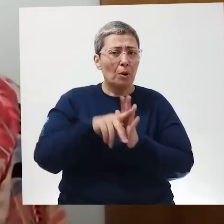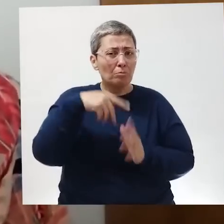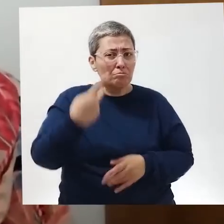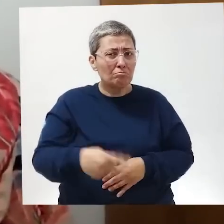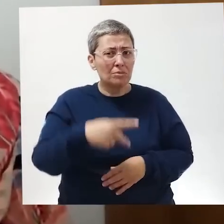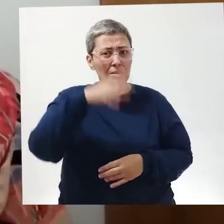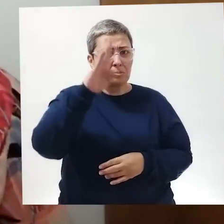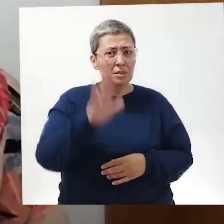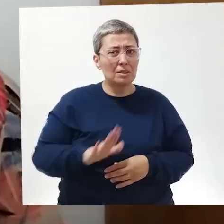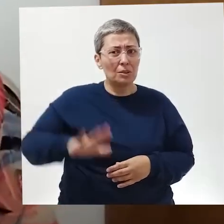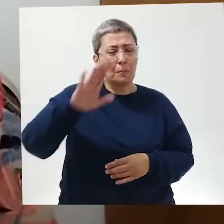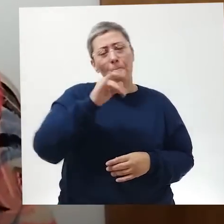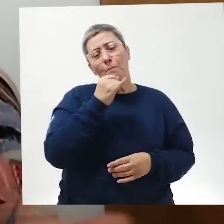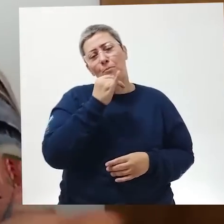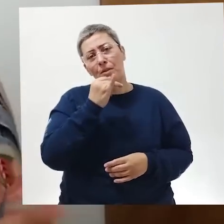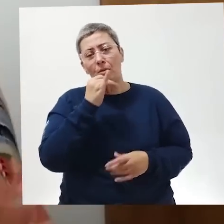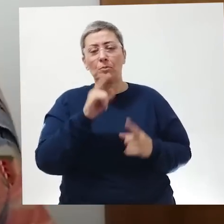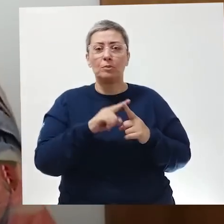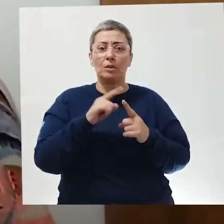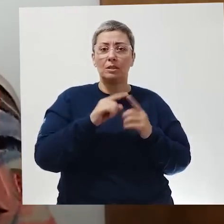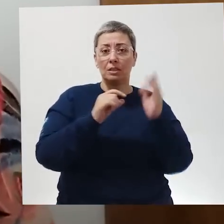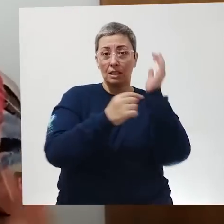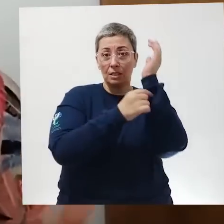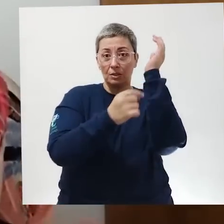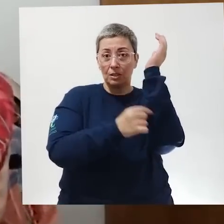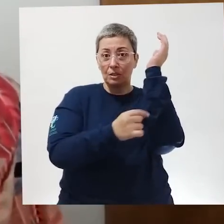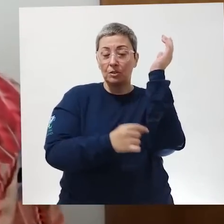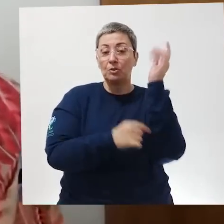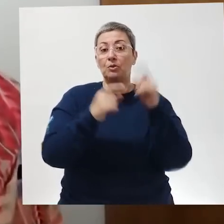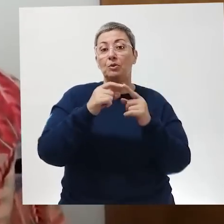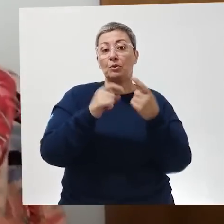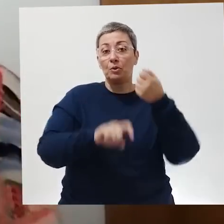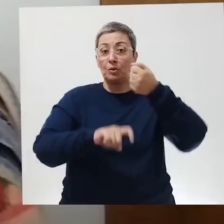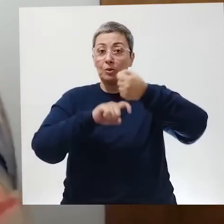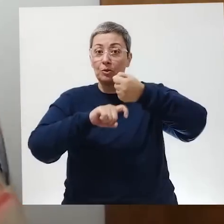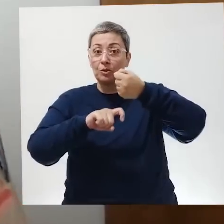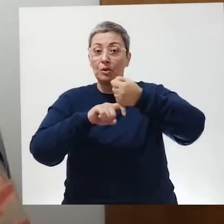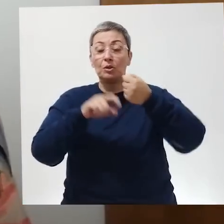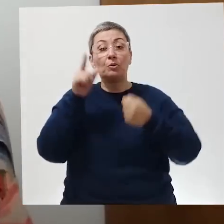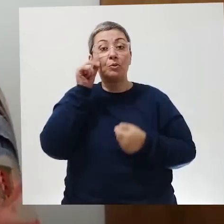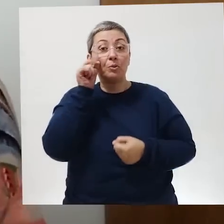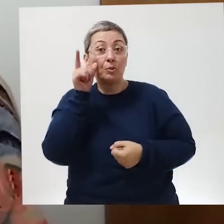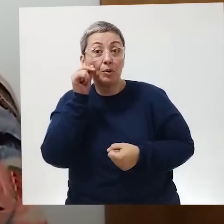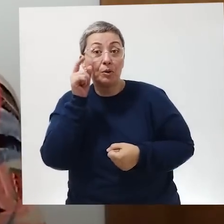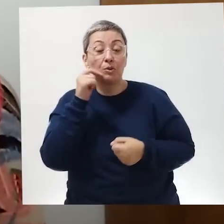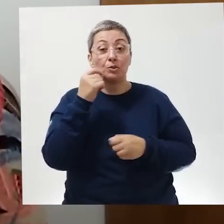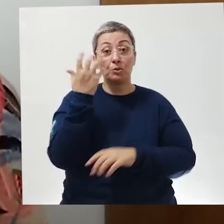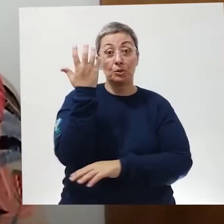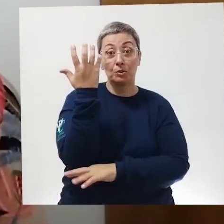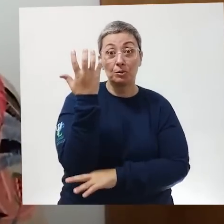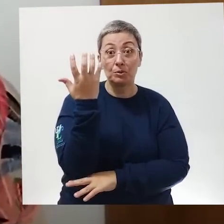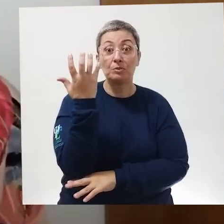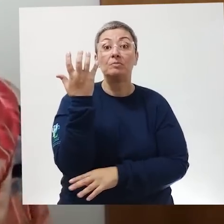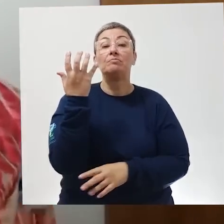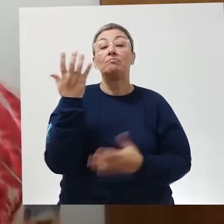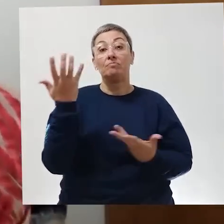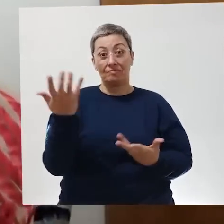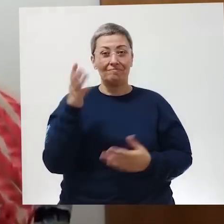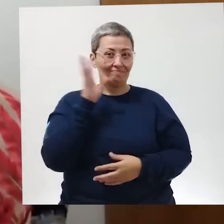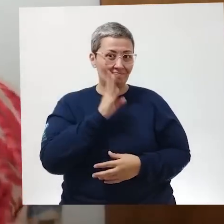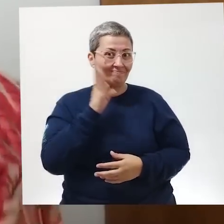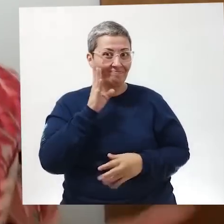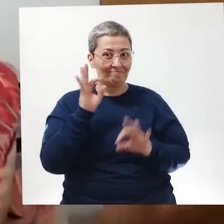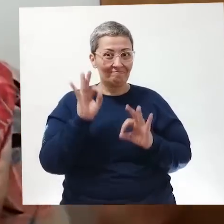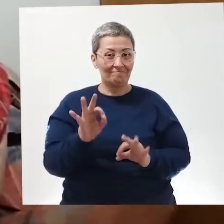Brasil? Por exemplo, tem a jabuticaba, o caju, o maracujá, o abacaxi. Legal,